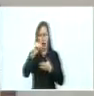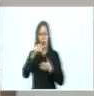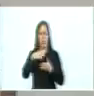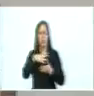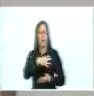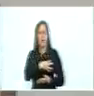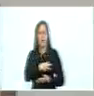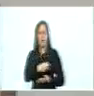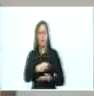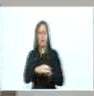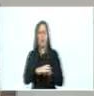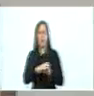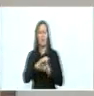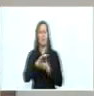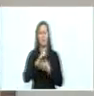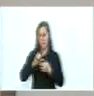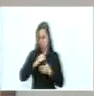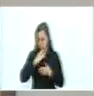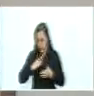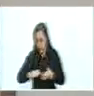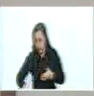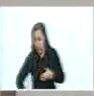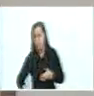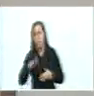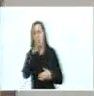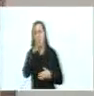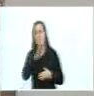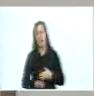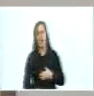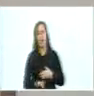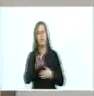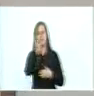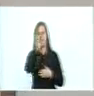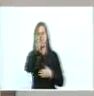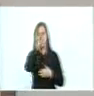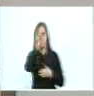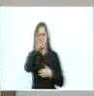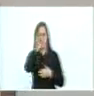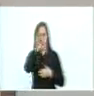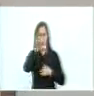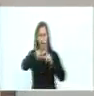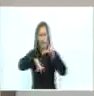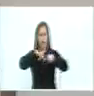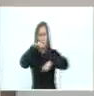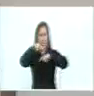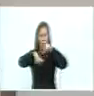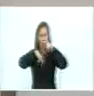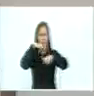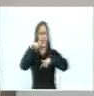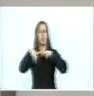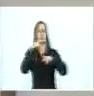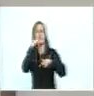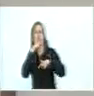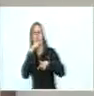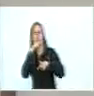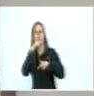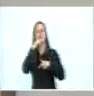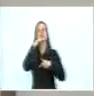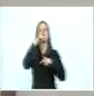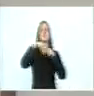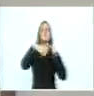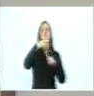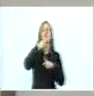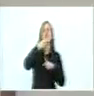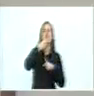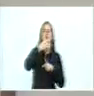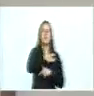parte da manhã inteira, a parte da tarde foi destinado somente aos trabalhadores e trabalhadoras da saúde, mas a parte da manhã